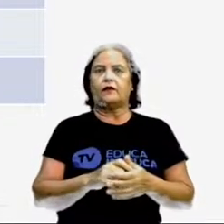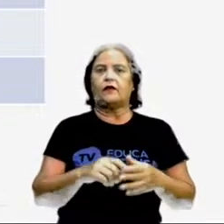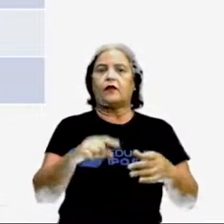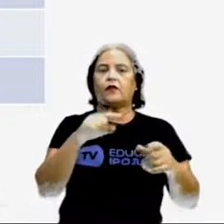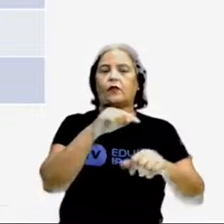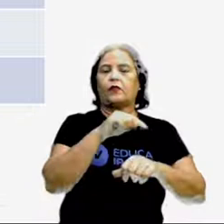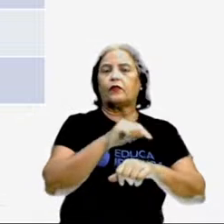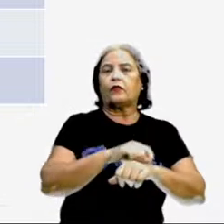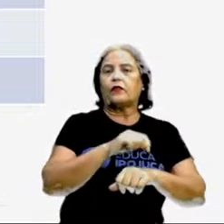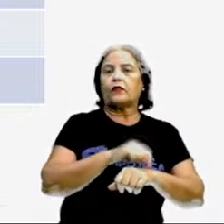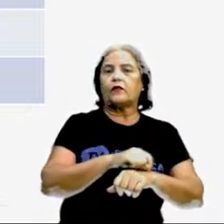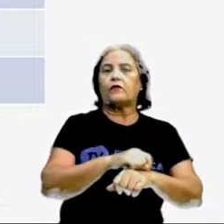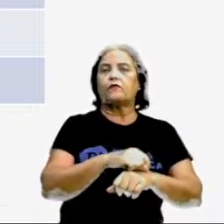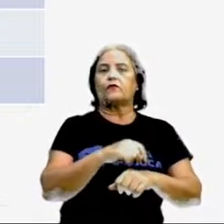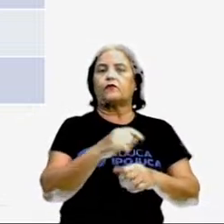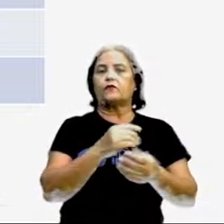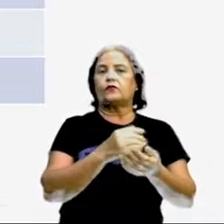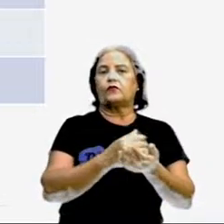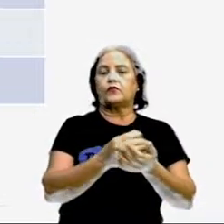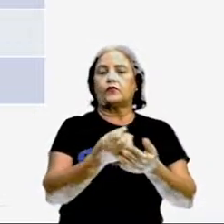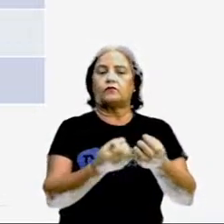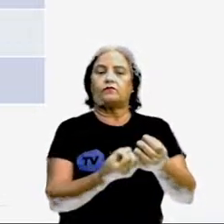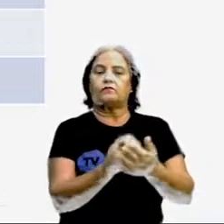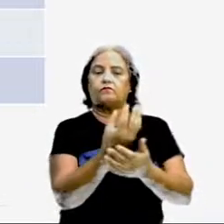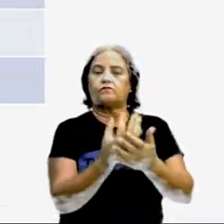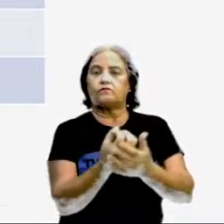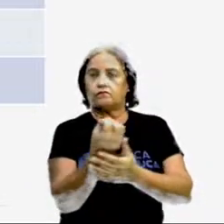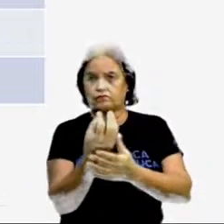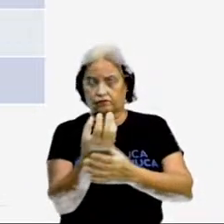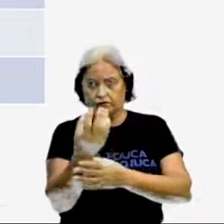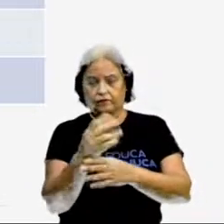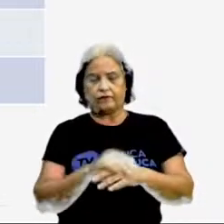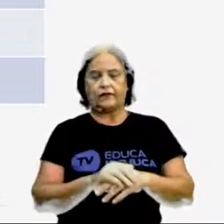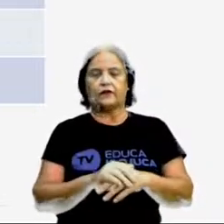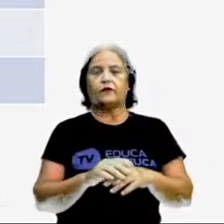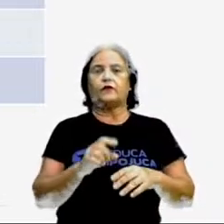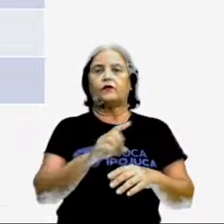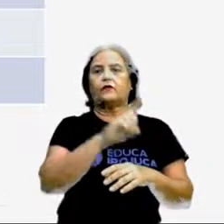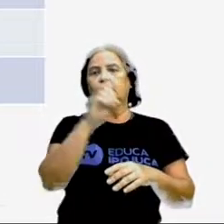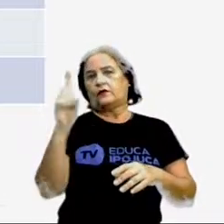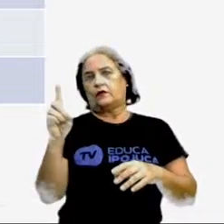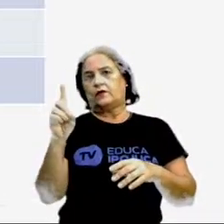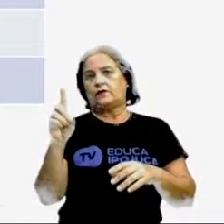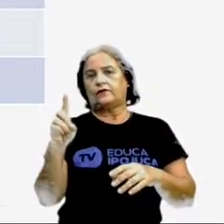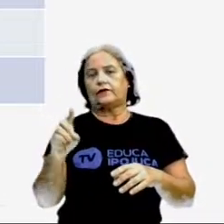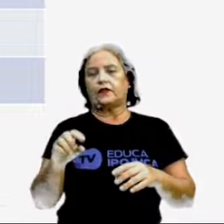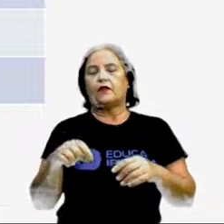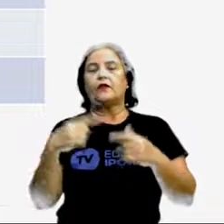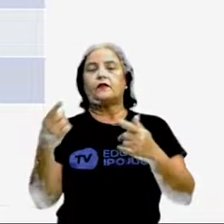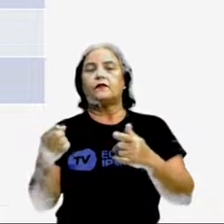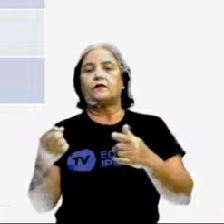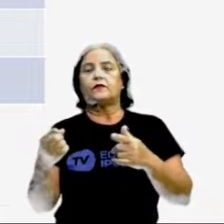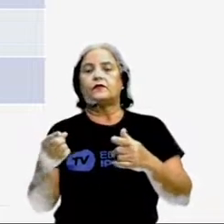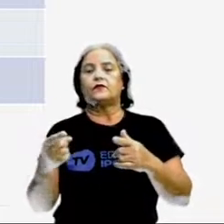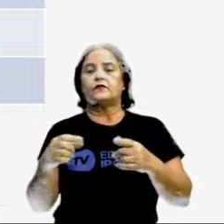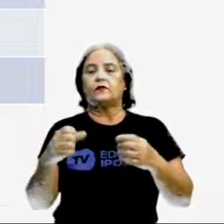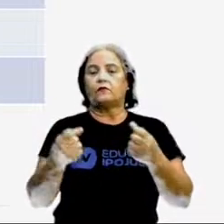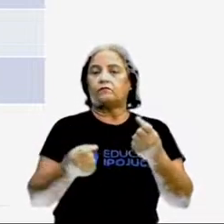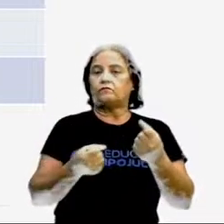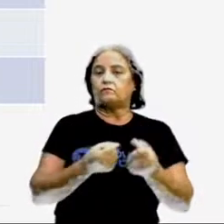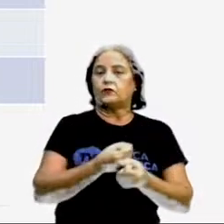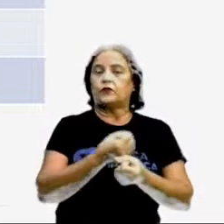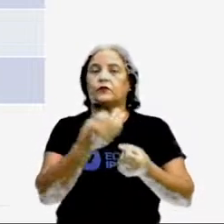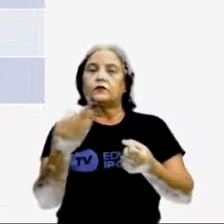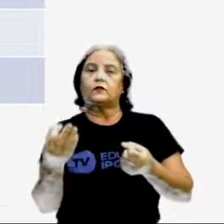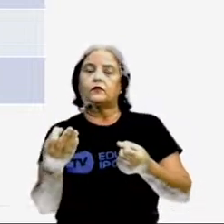período de produção em dia. E a produção de açúcar, ela foi anotando o número